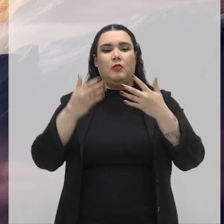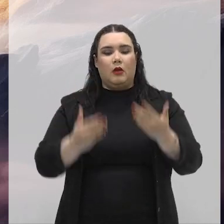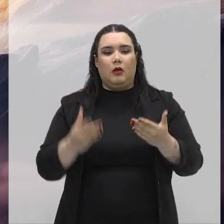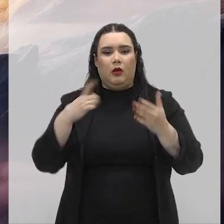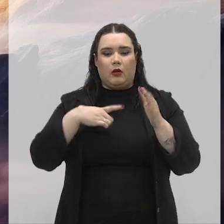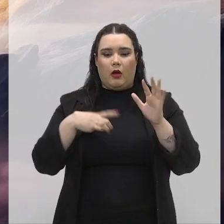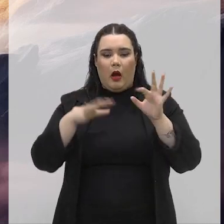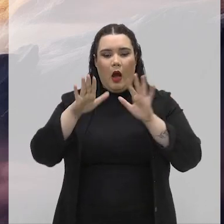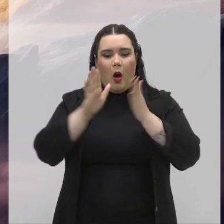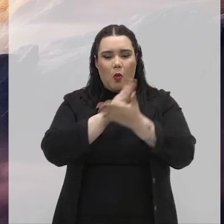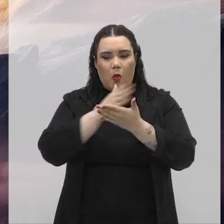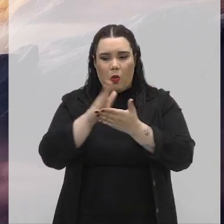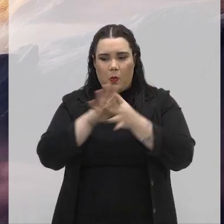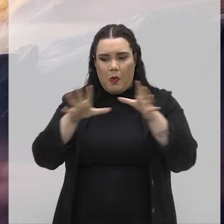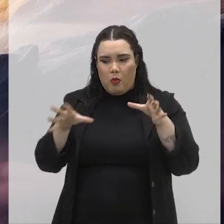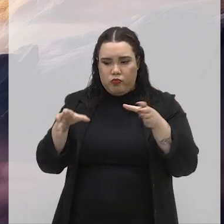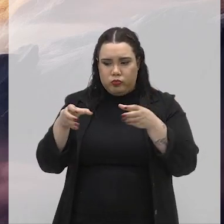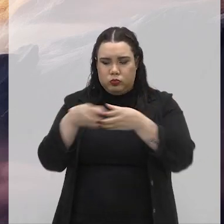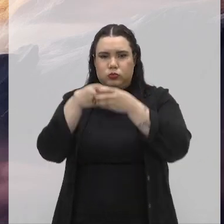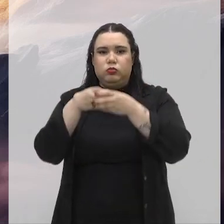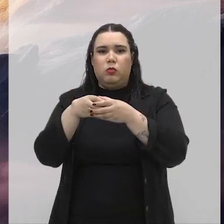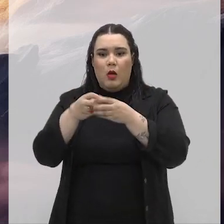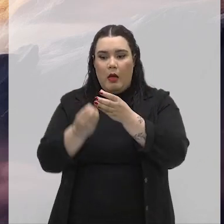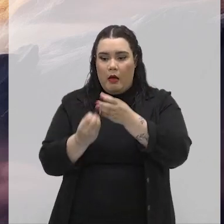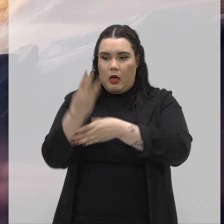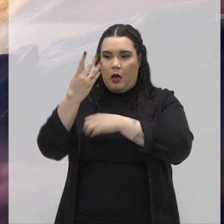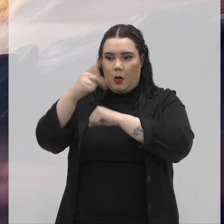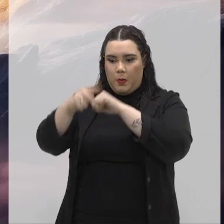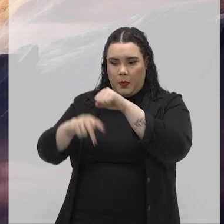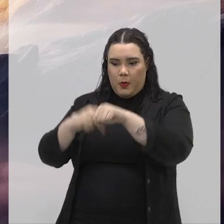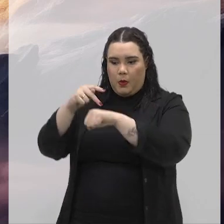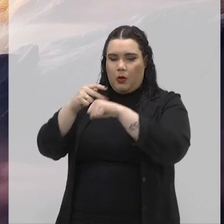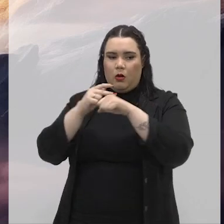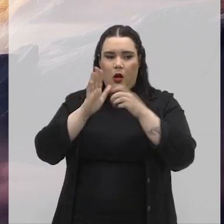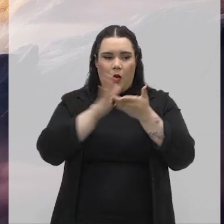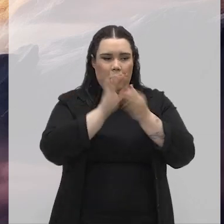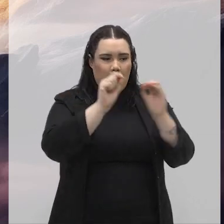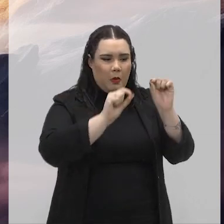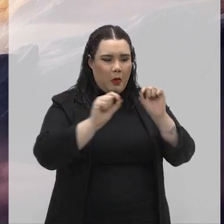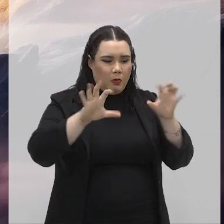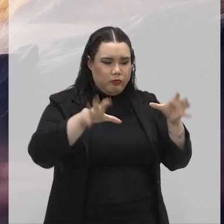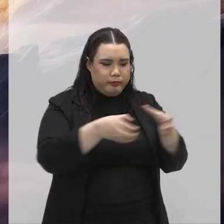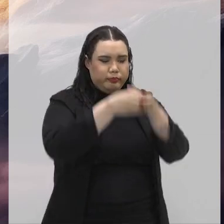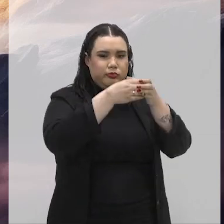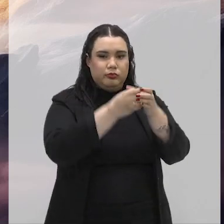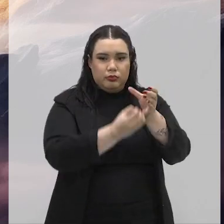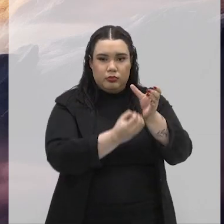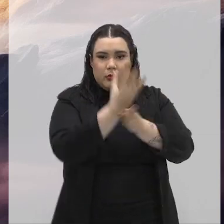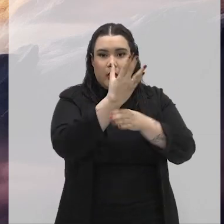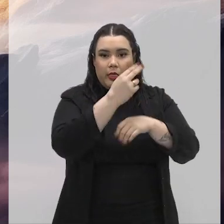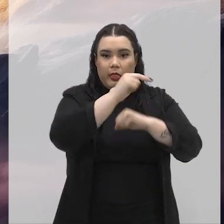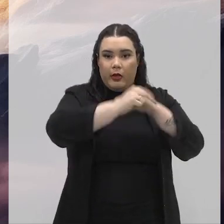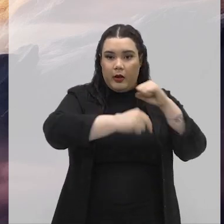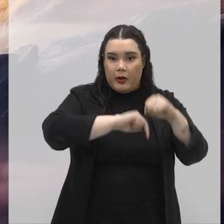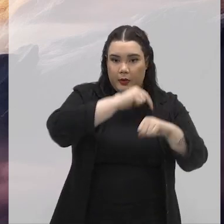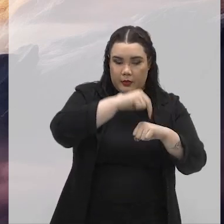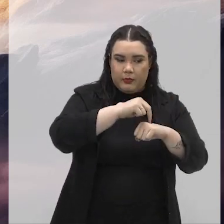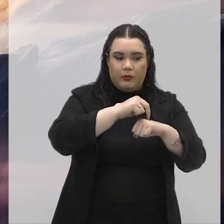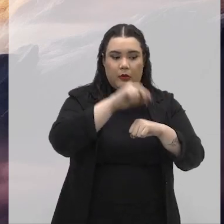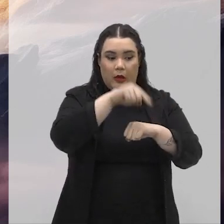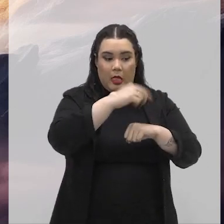se juntar, a formar prótons, a formar nêutrons. Esses nêutrons começaram a se juntar e